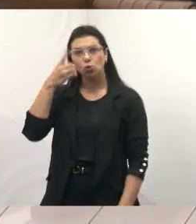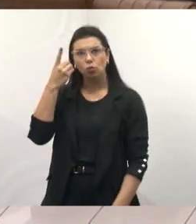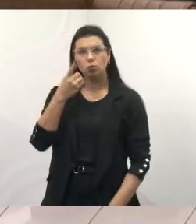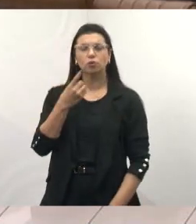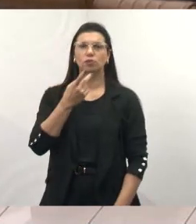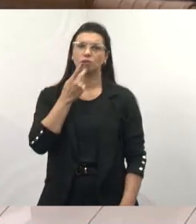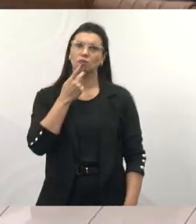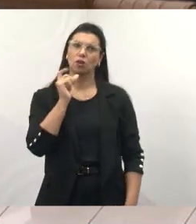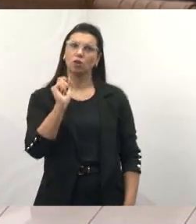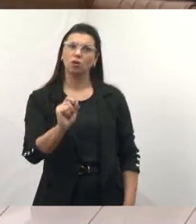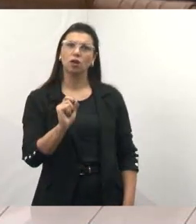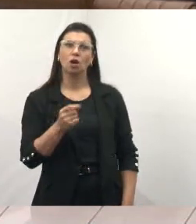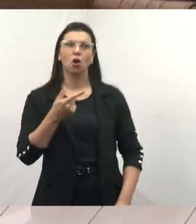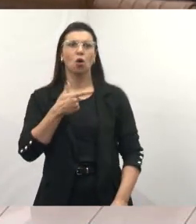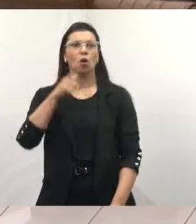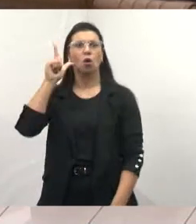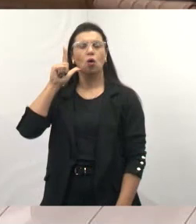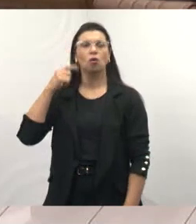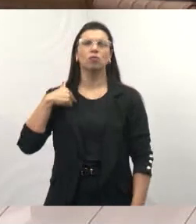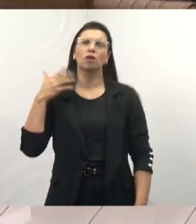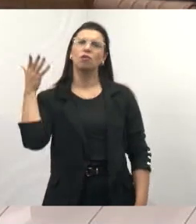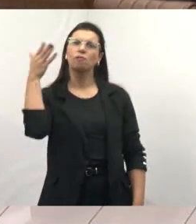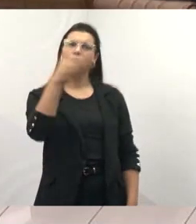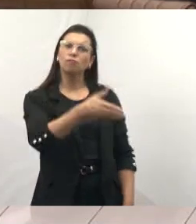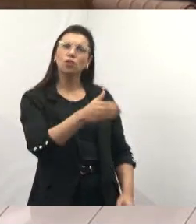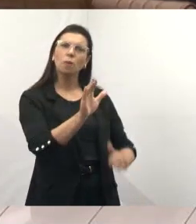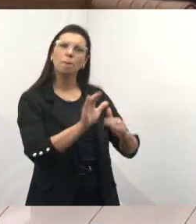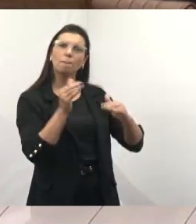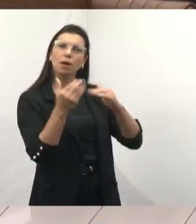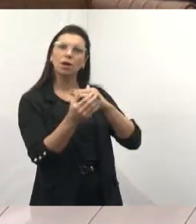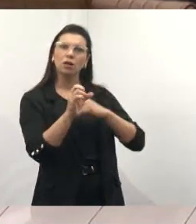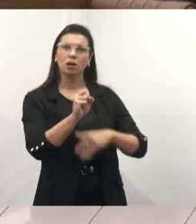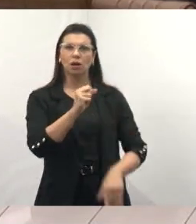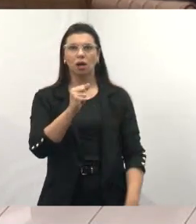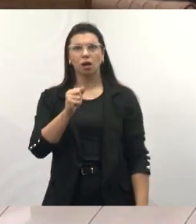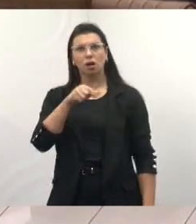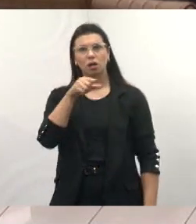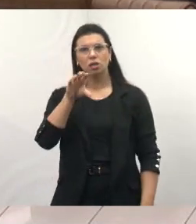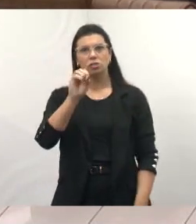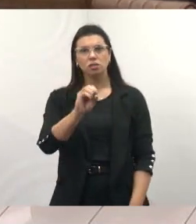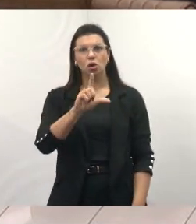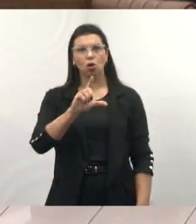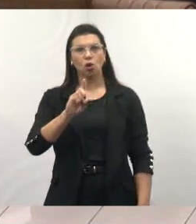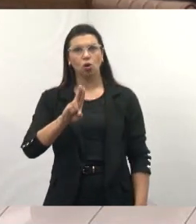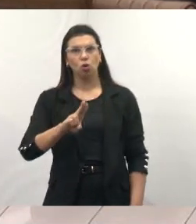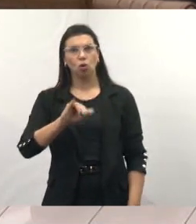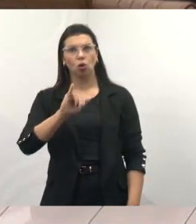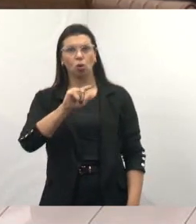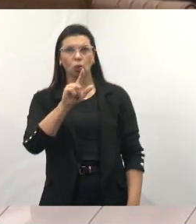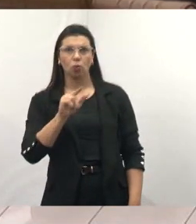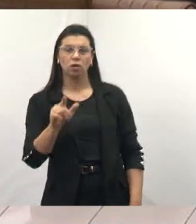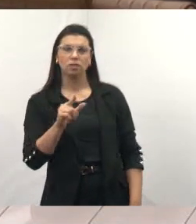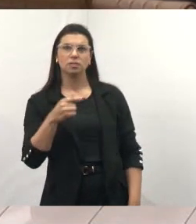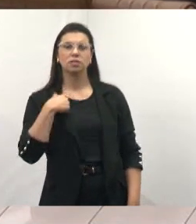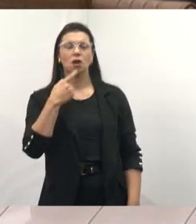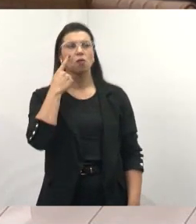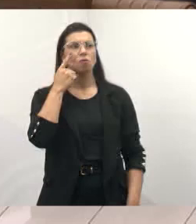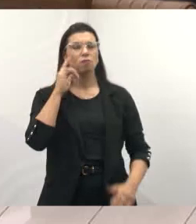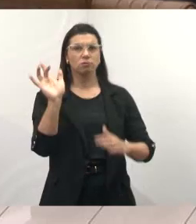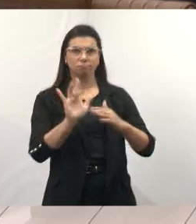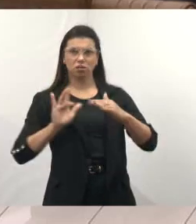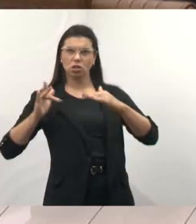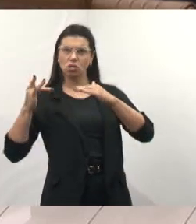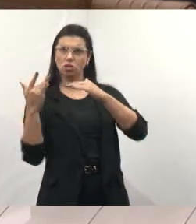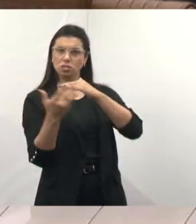no São Luís, não é? Então, eu vejo assim, às vezes, nas redes sociais, né, vereadora Maria Amélia,